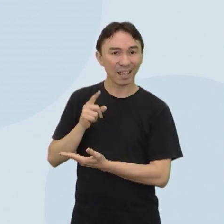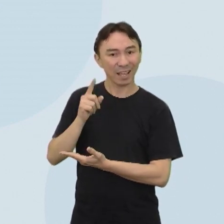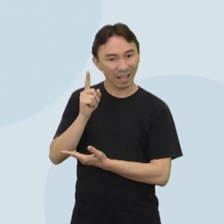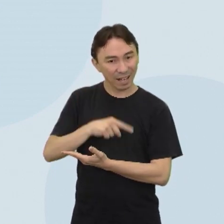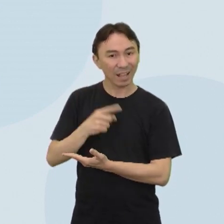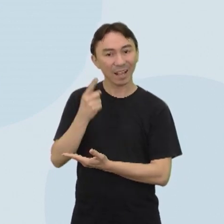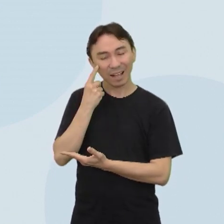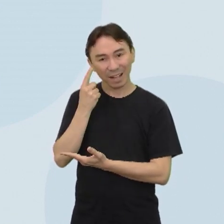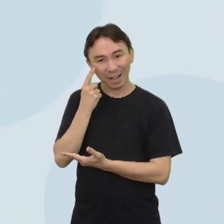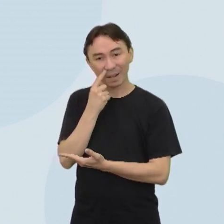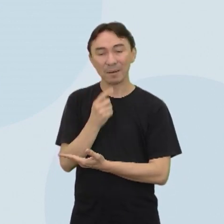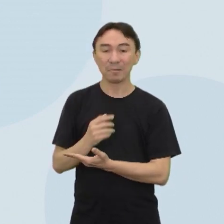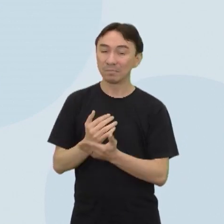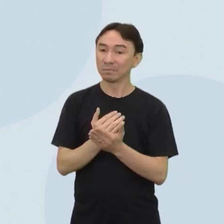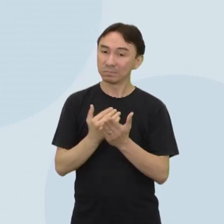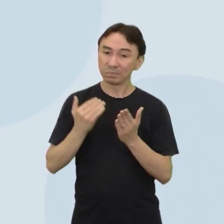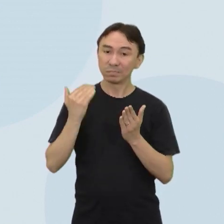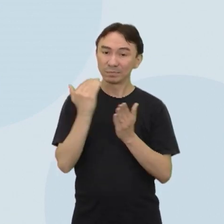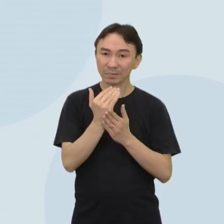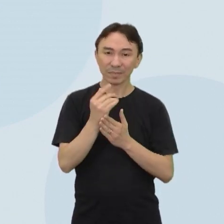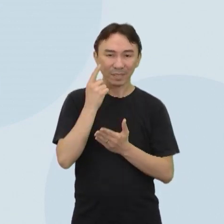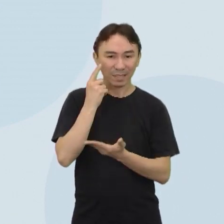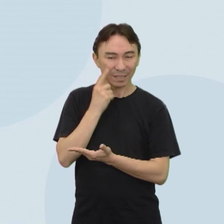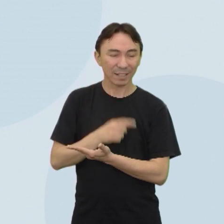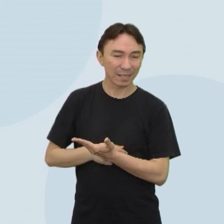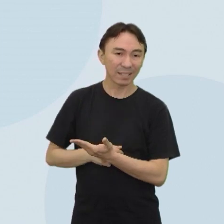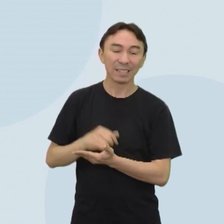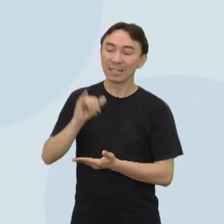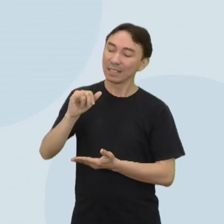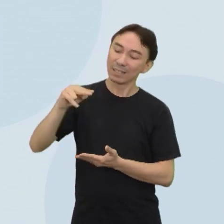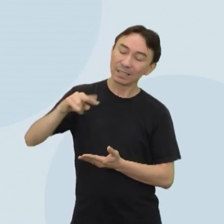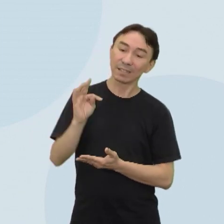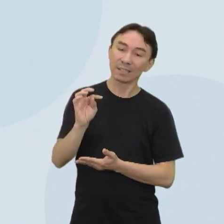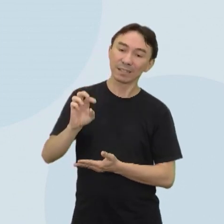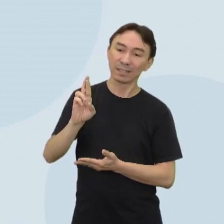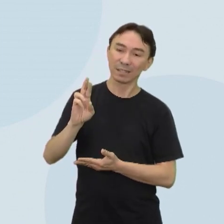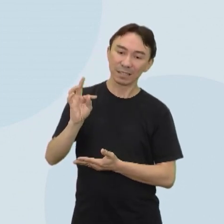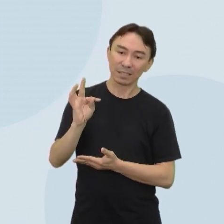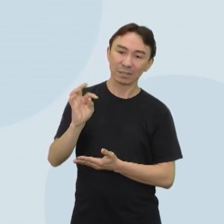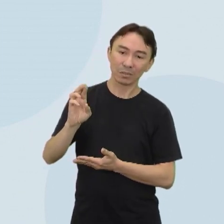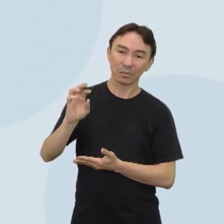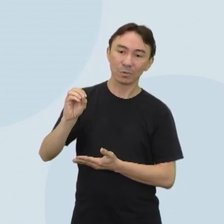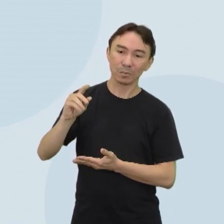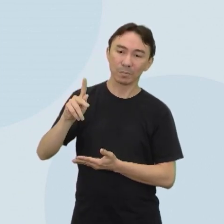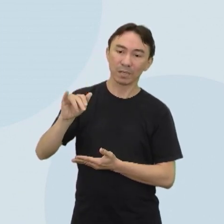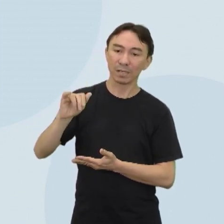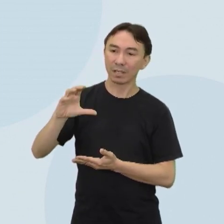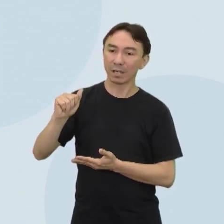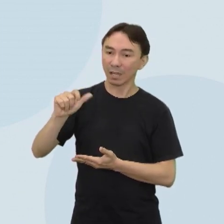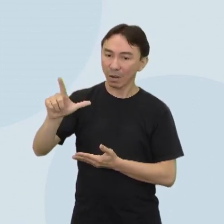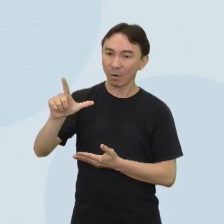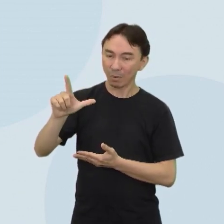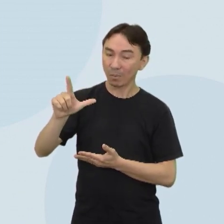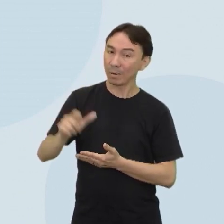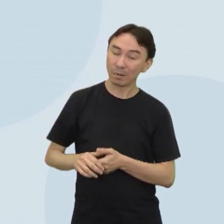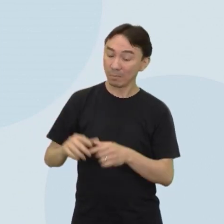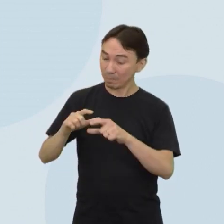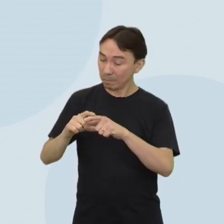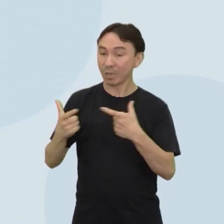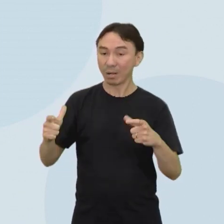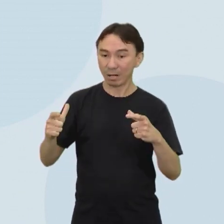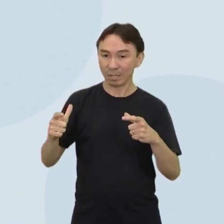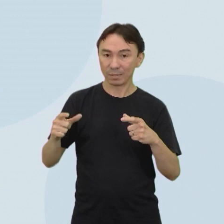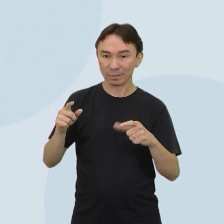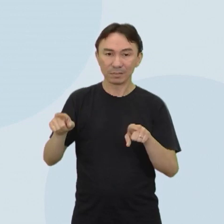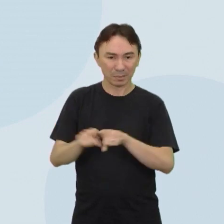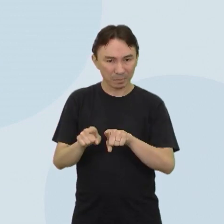zona intertropical, né? Então, né, vejamos aí que boa parte, além do continente, está boa parte no